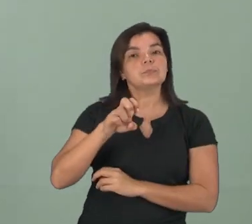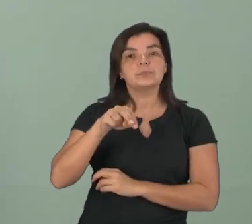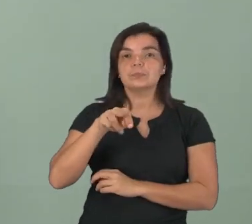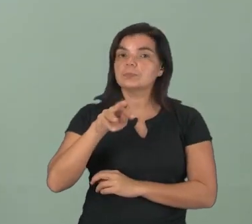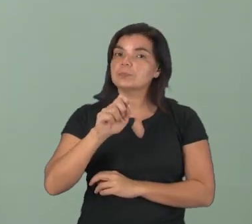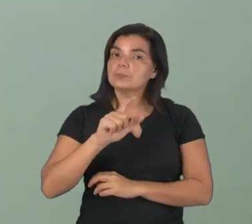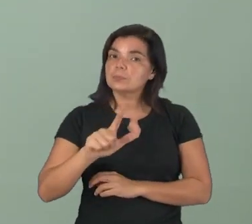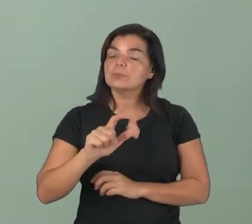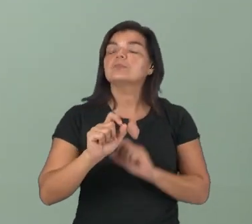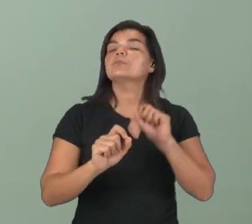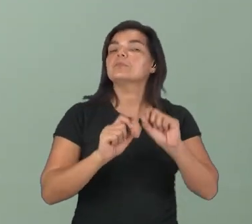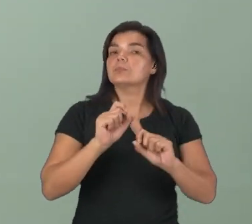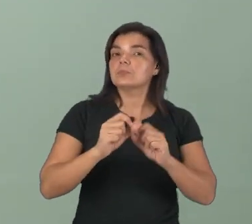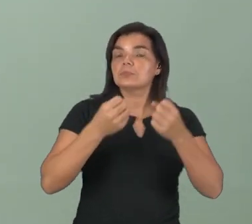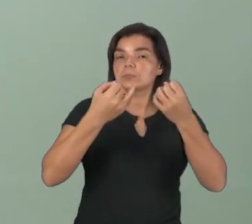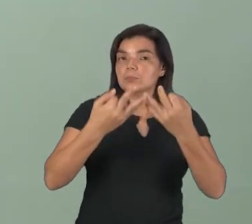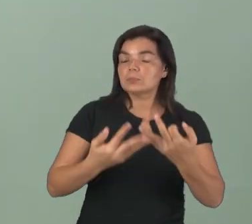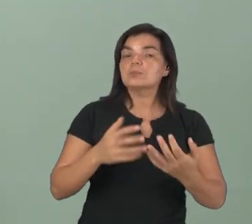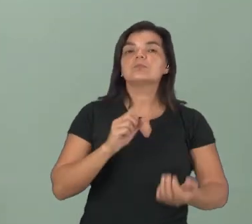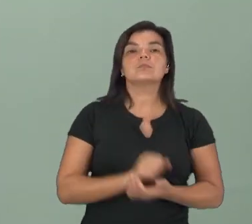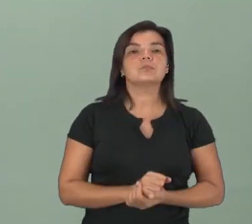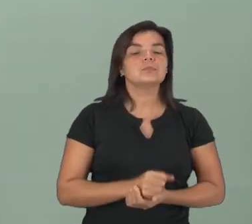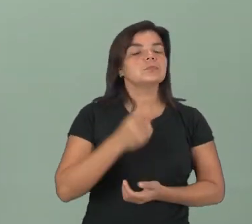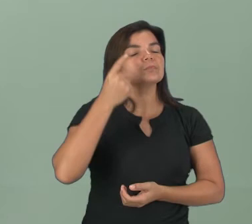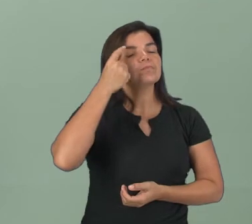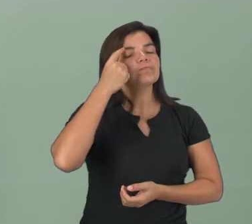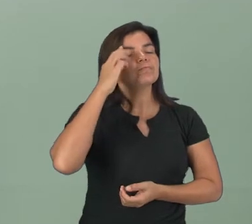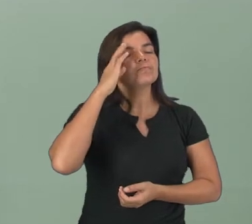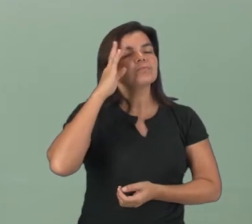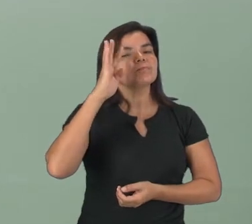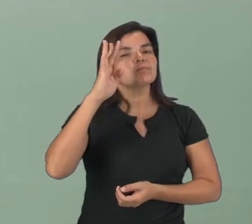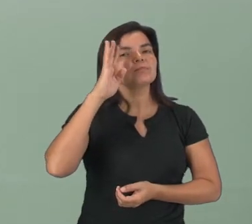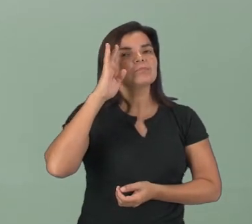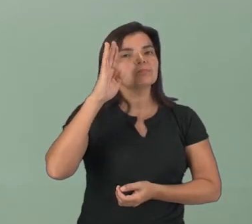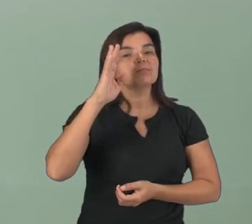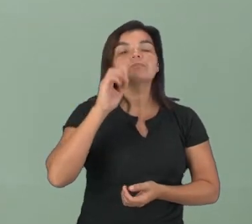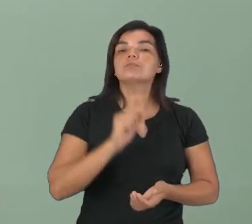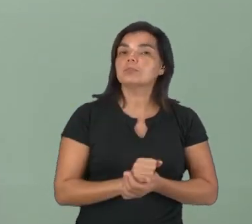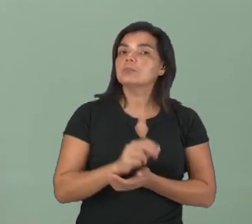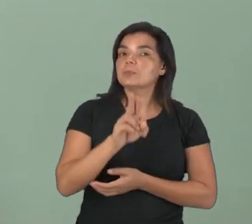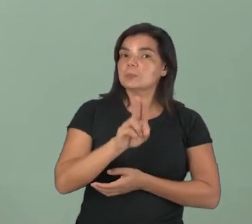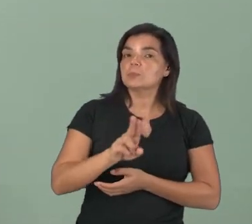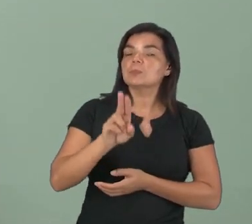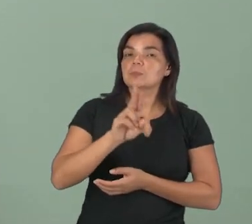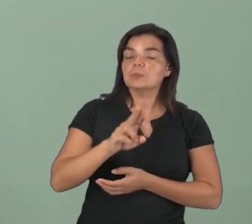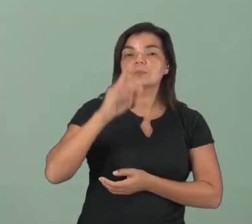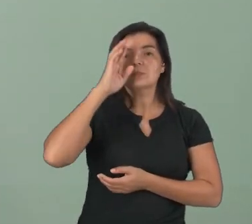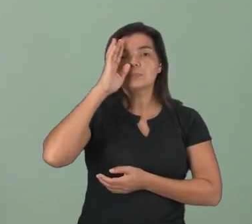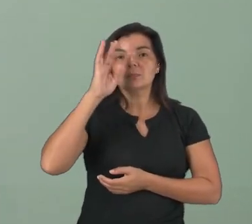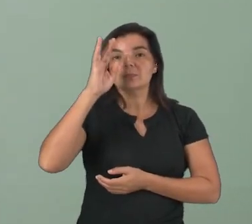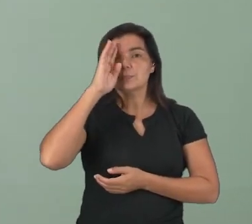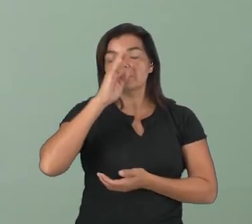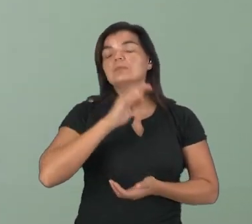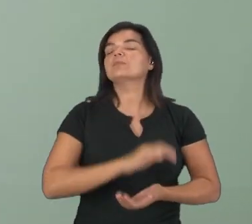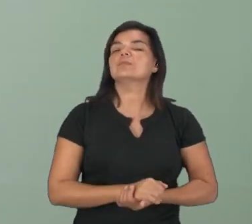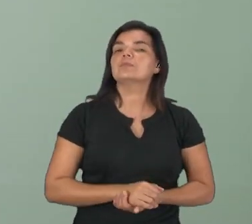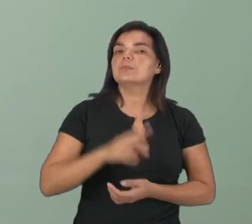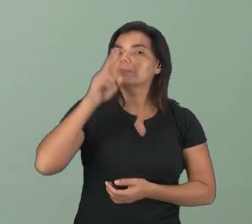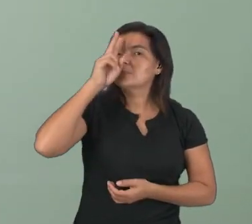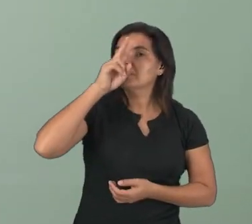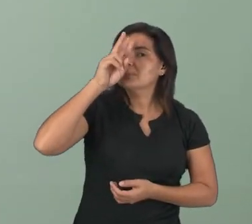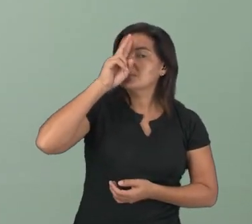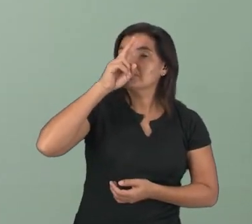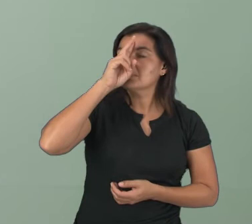mapa mental nós fazemos através da nossa imaginação. Nós utilizamos a imaginação, lembramos